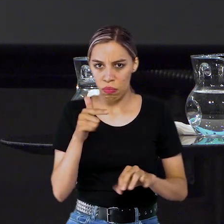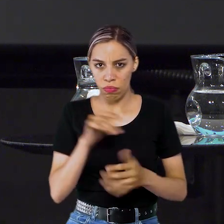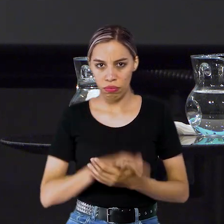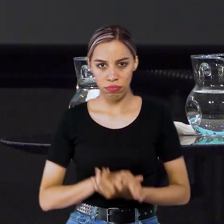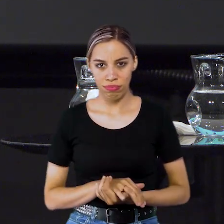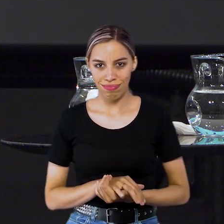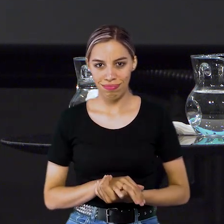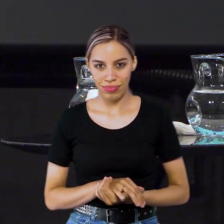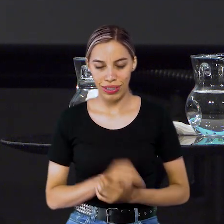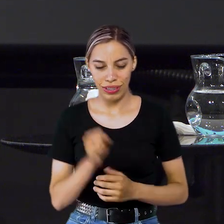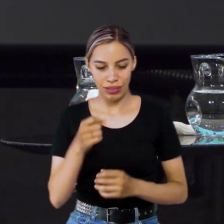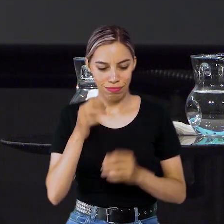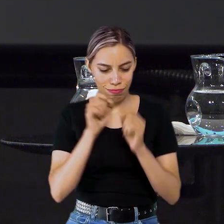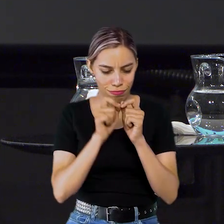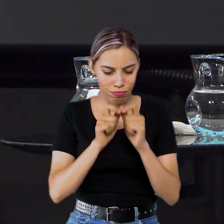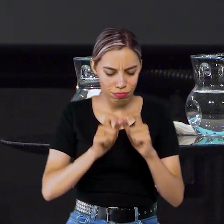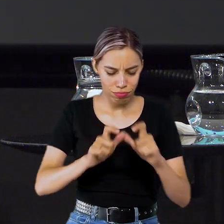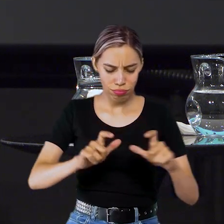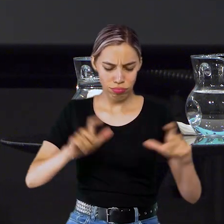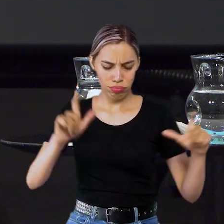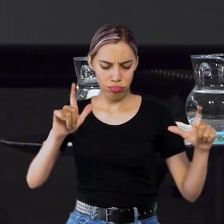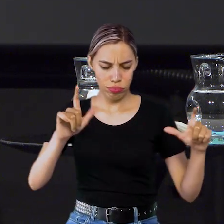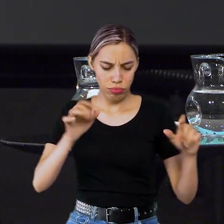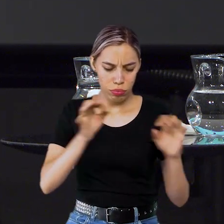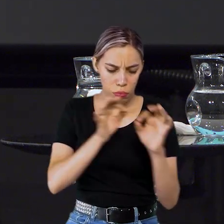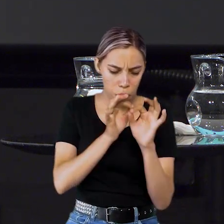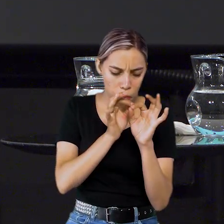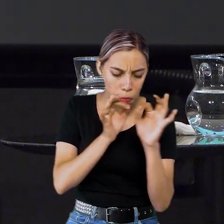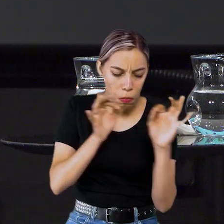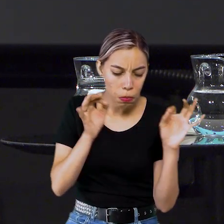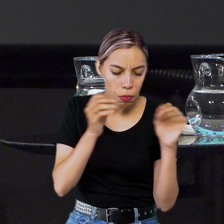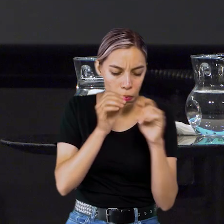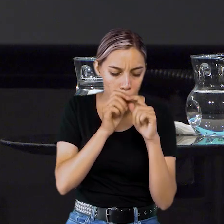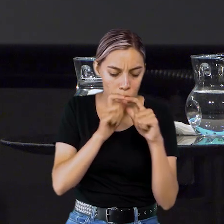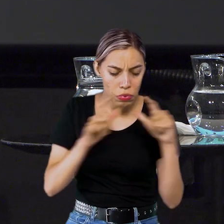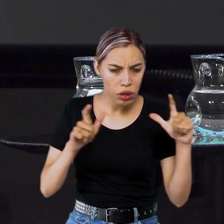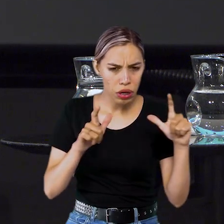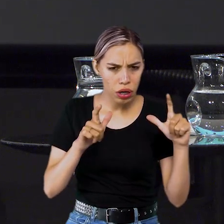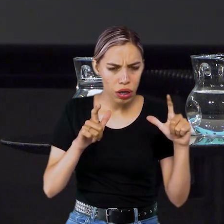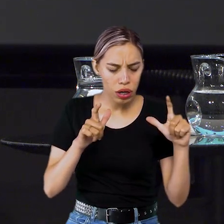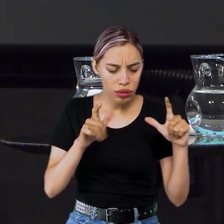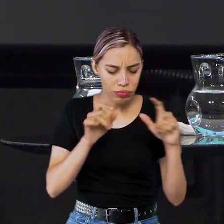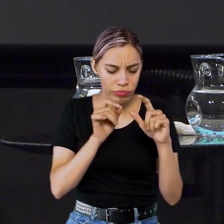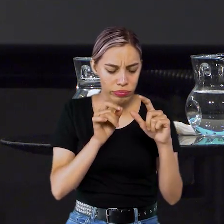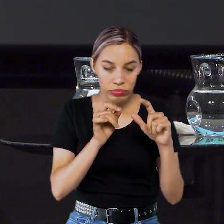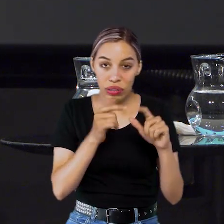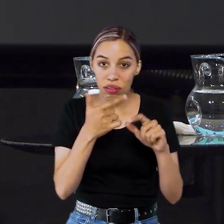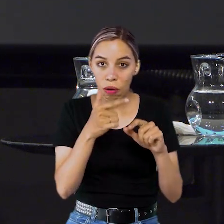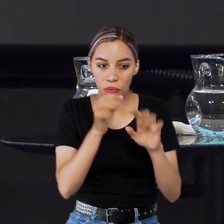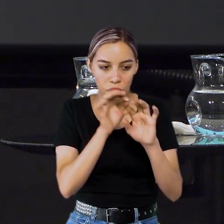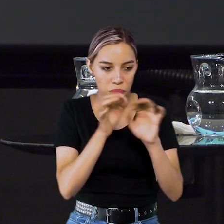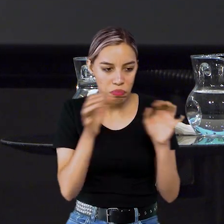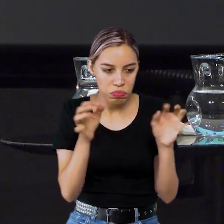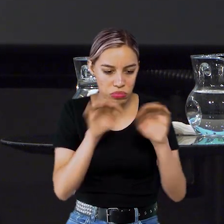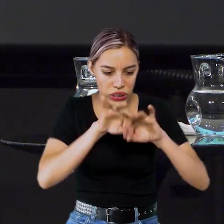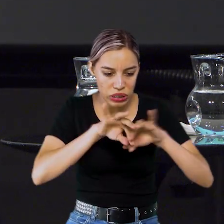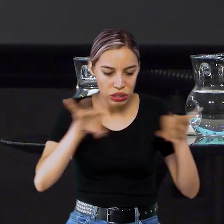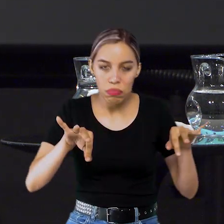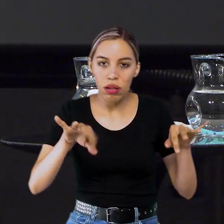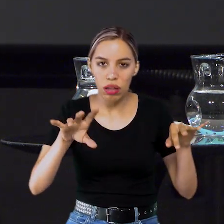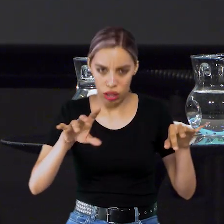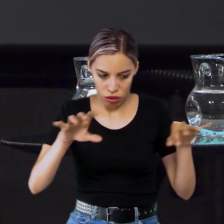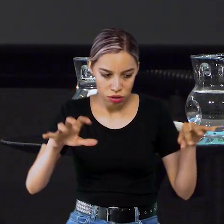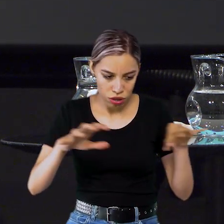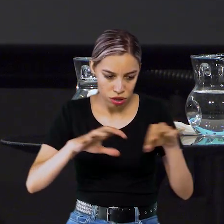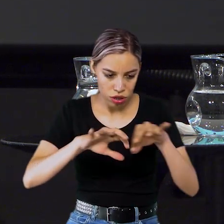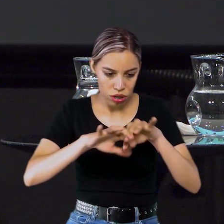você fazer uma mesmo raio-x, não vai perceber a divisão, né? E aí cheguei à conclusão